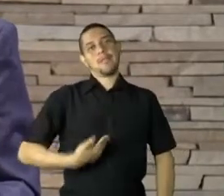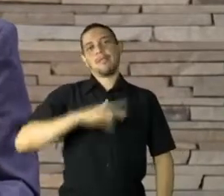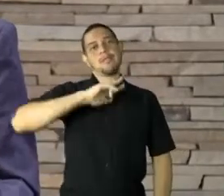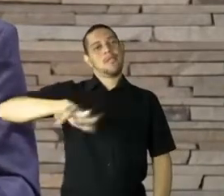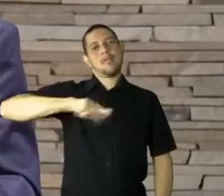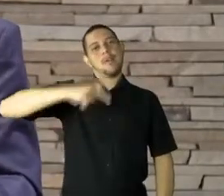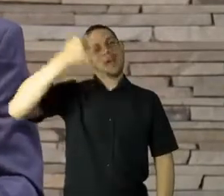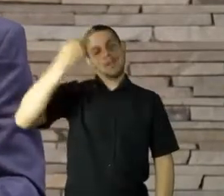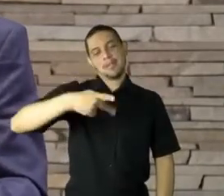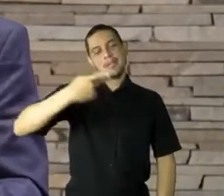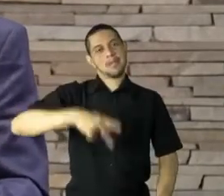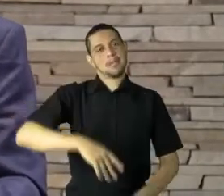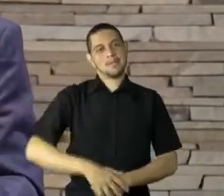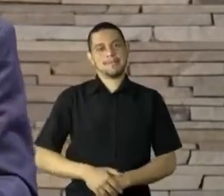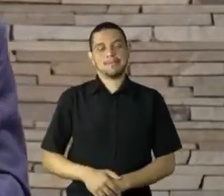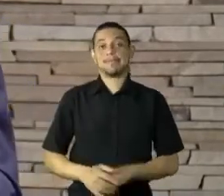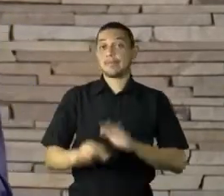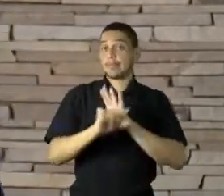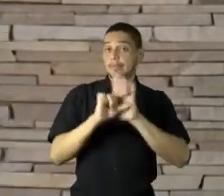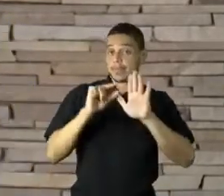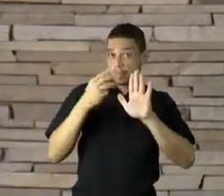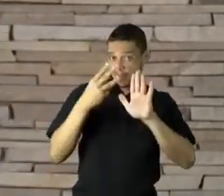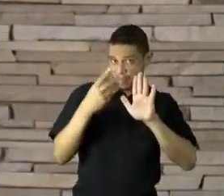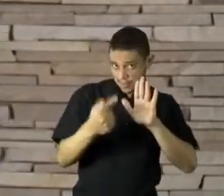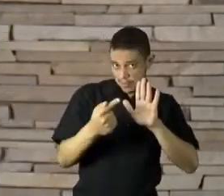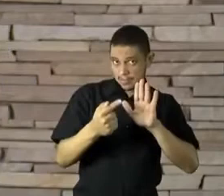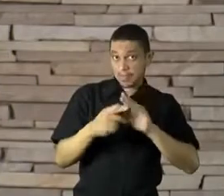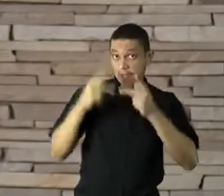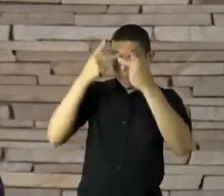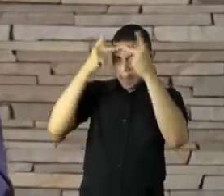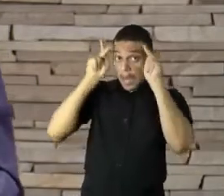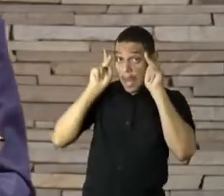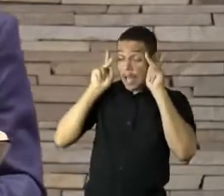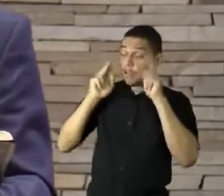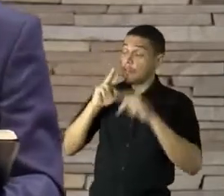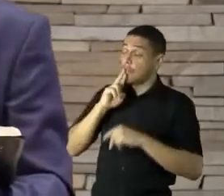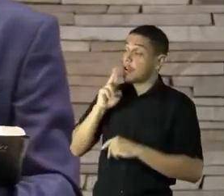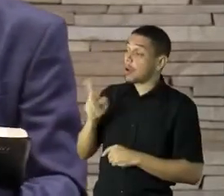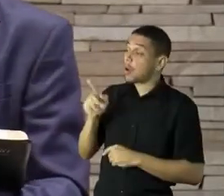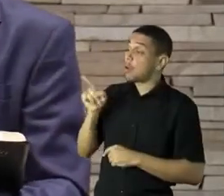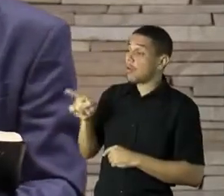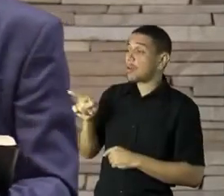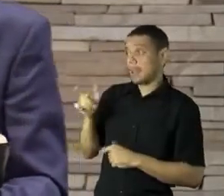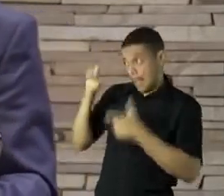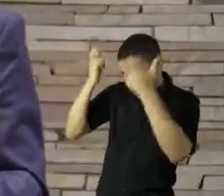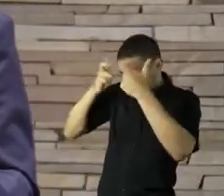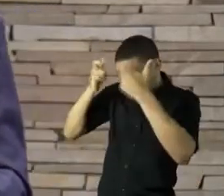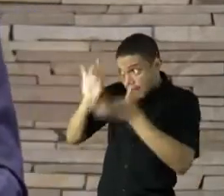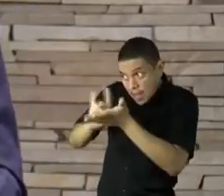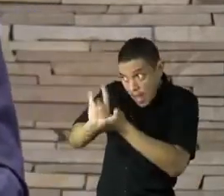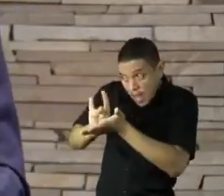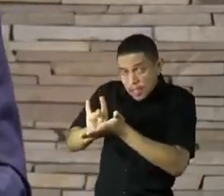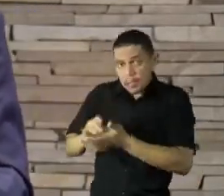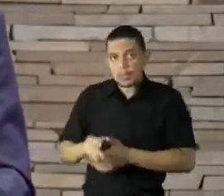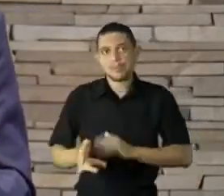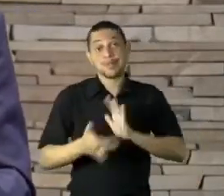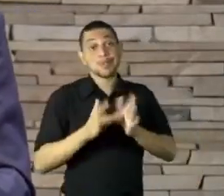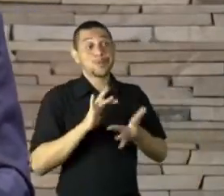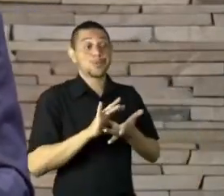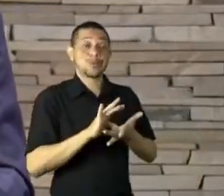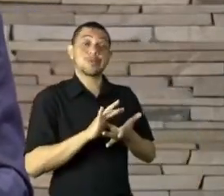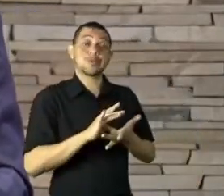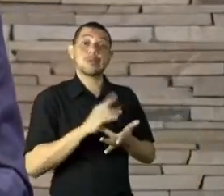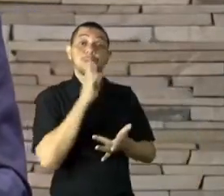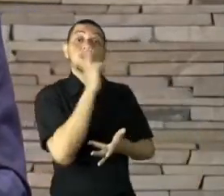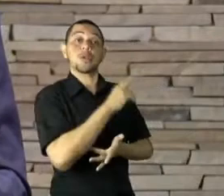daqui verso 37 então lhe disse Pilatos logo Tu És Rei respondeu Jesus tu